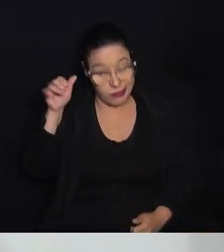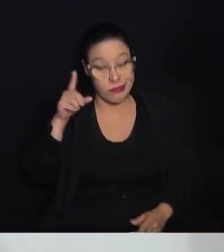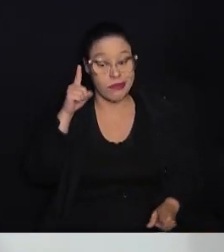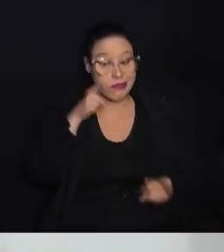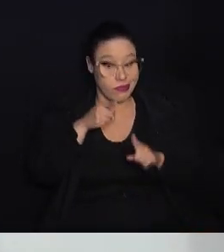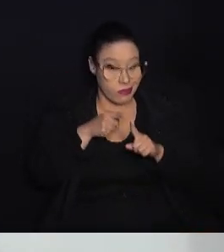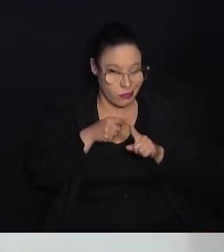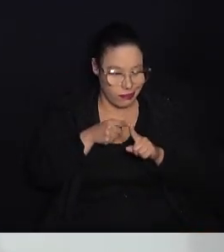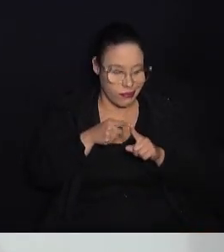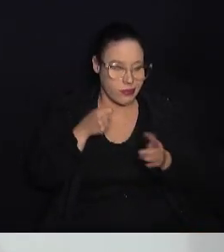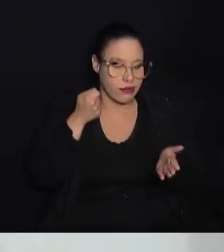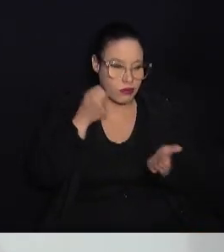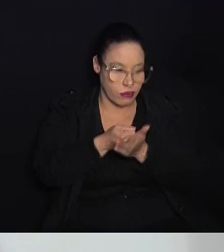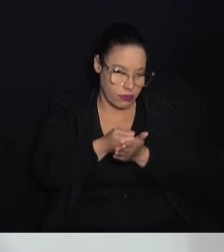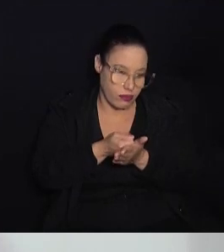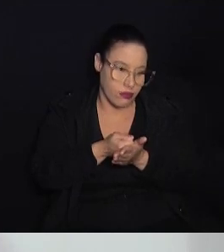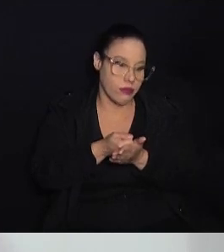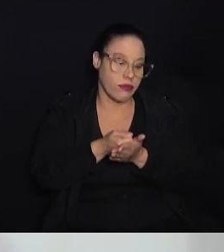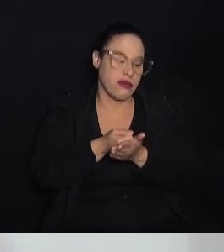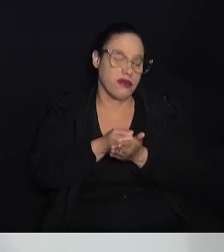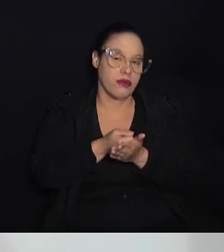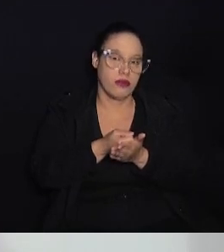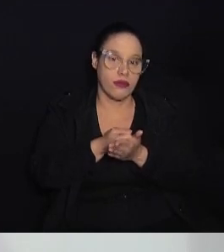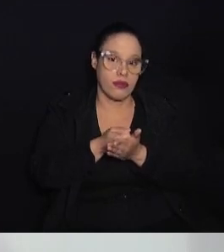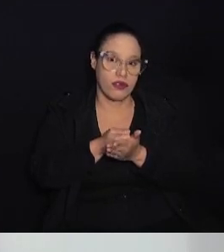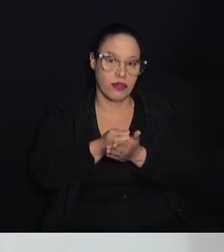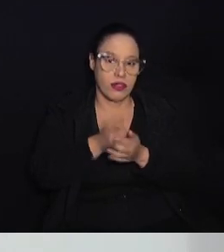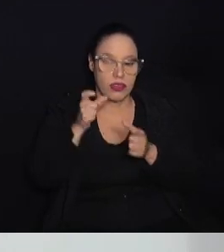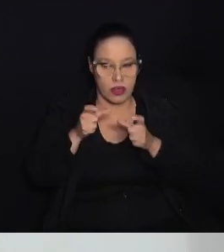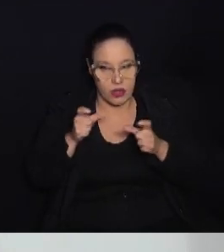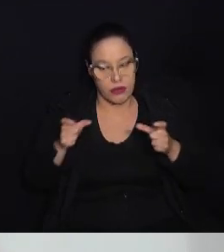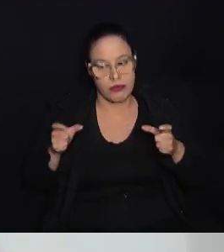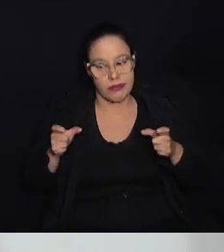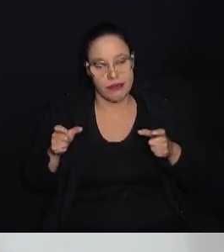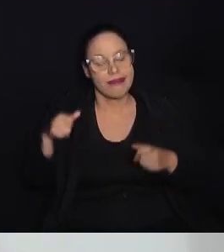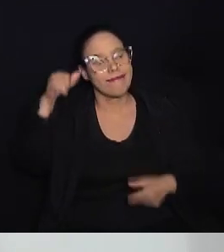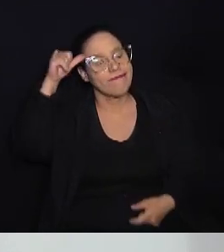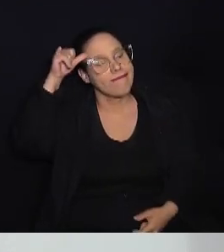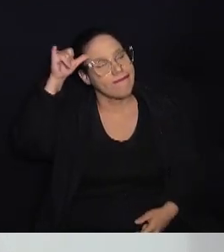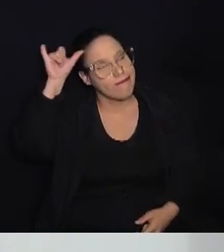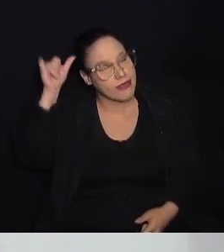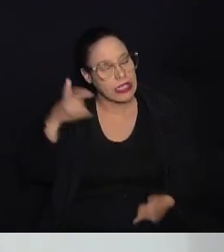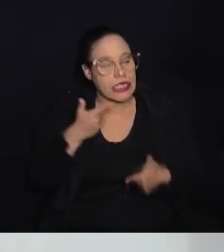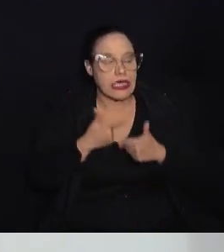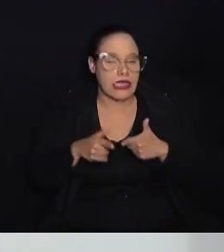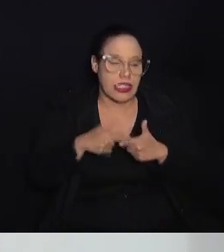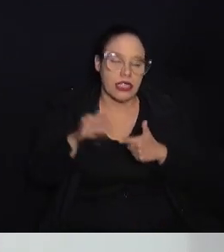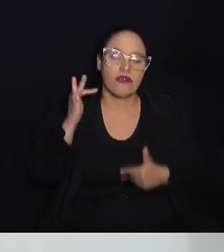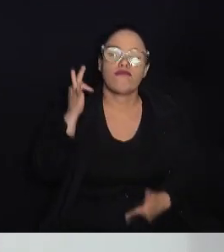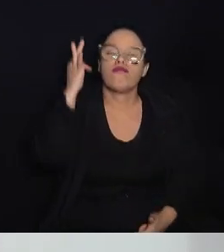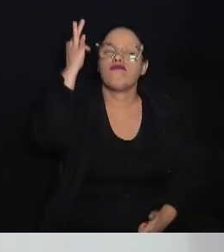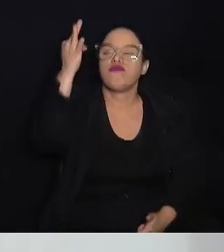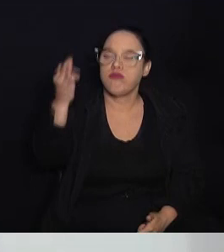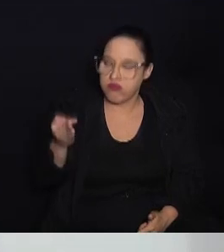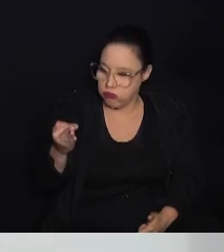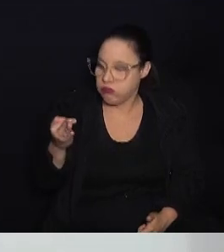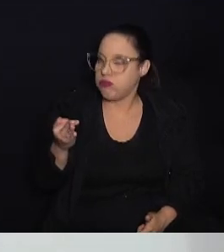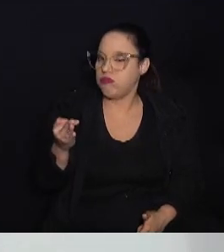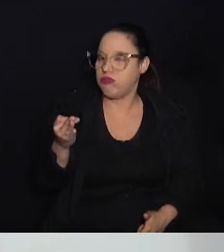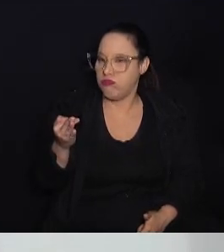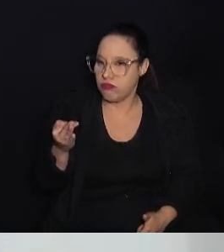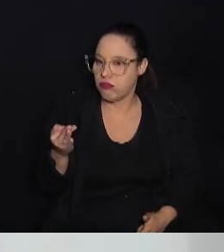objetivo principal é que a gente atinja esses pontos, que a gente evite problemas na população, que a